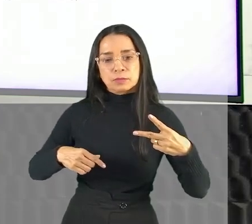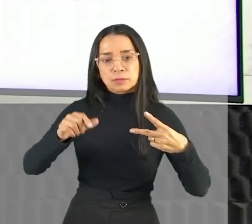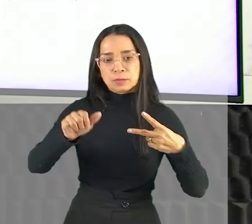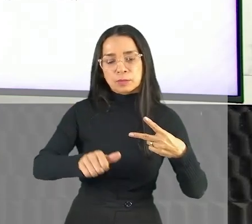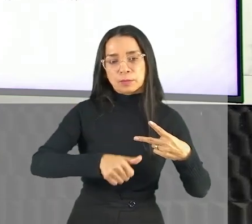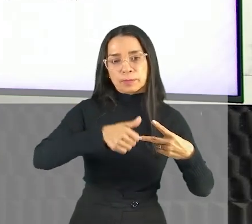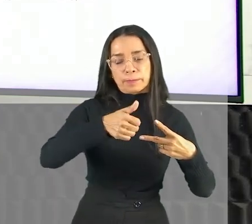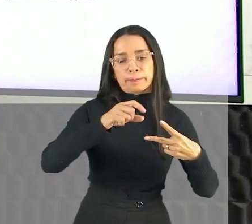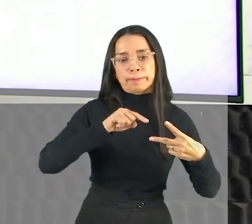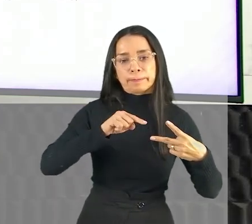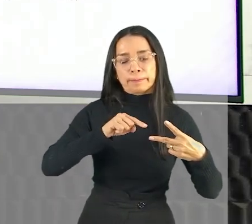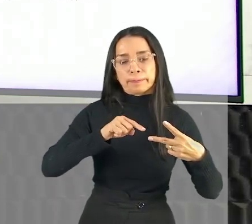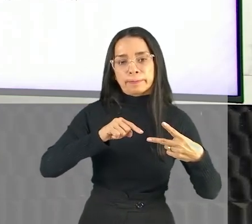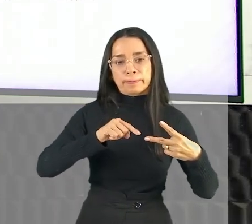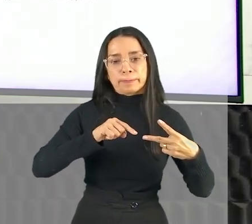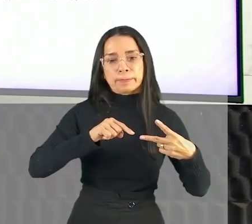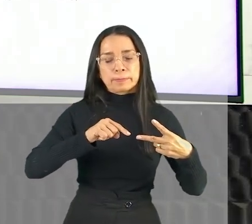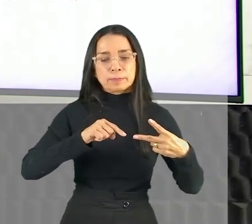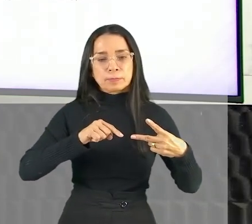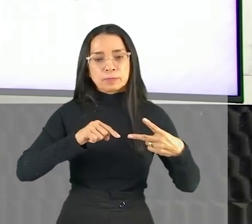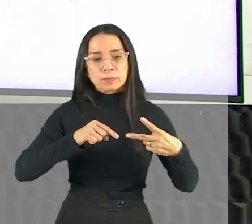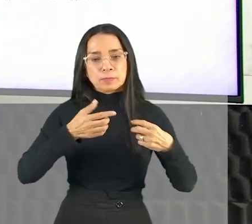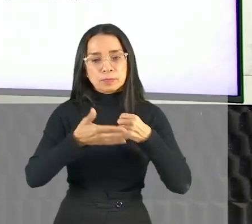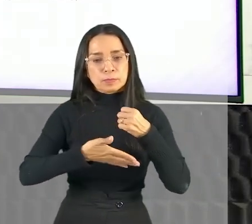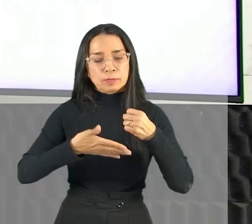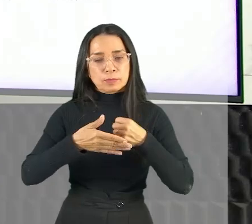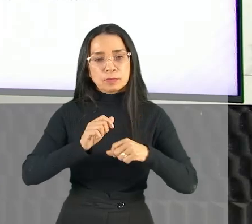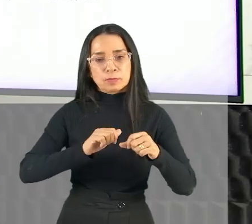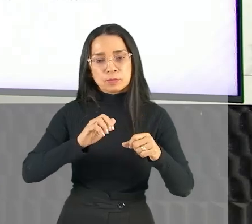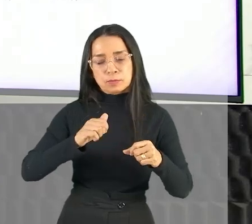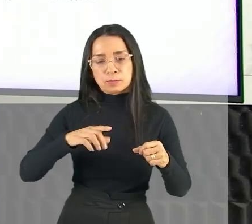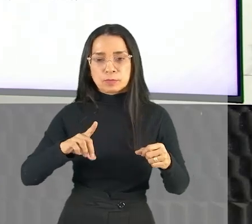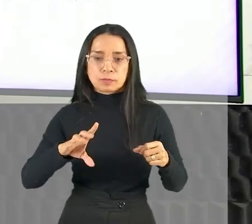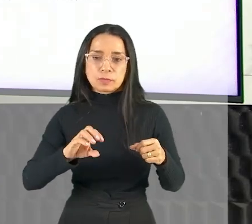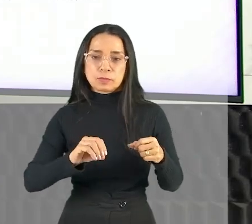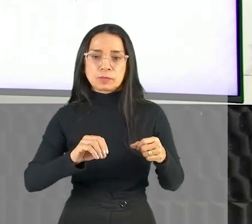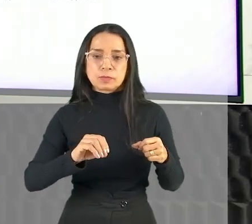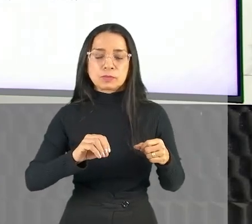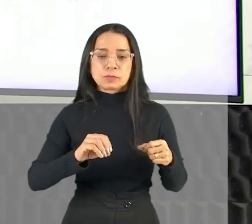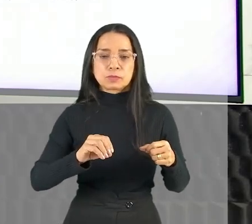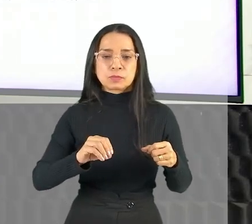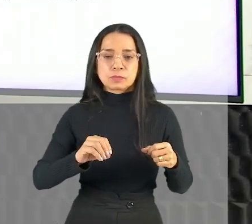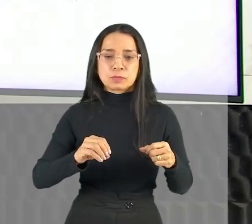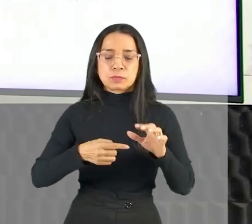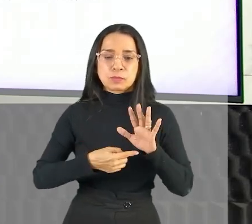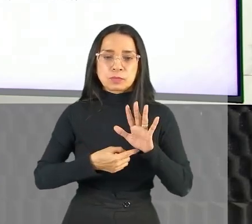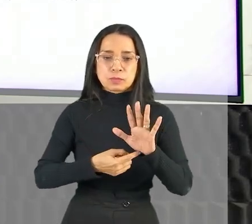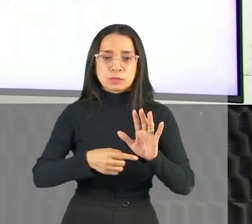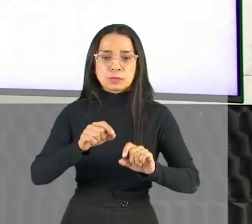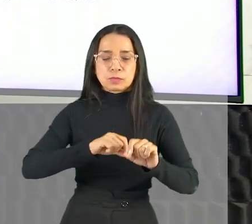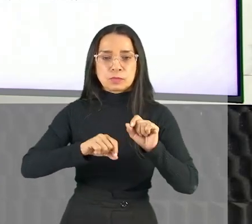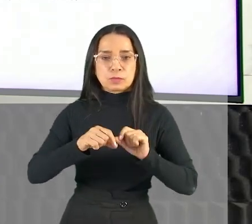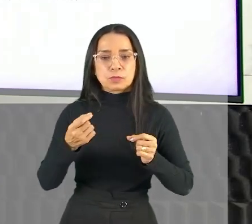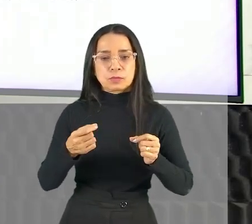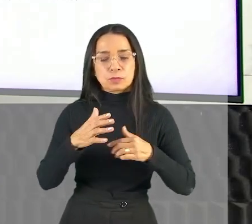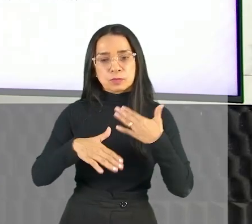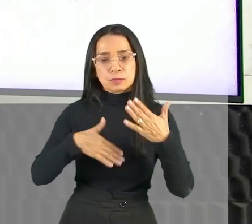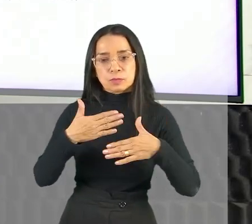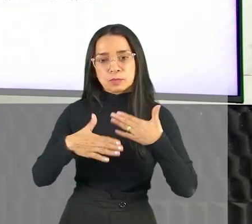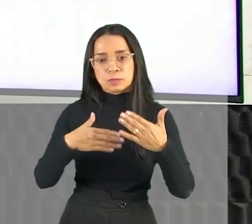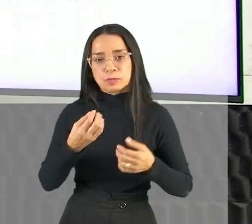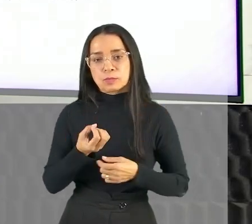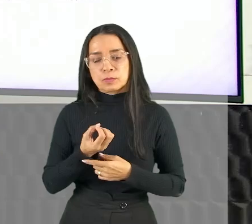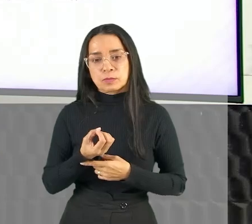melhor do que o básico, né? O ácido mostrou um desempenho maior